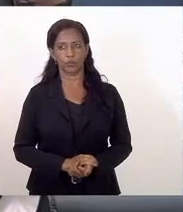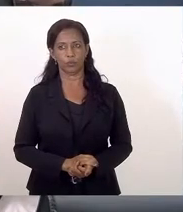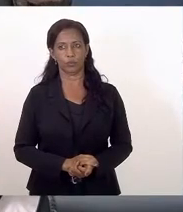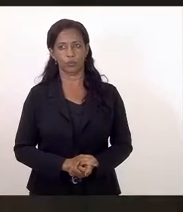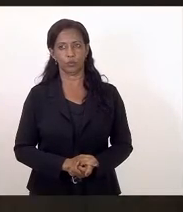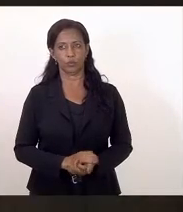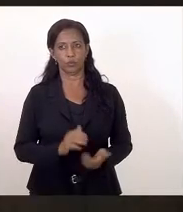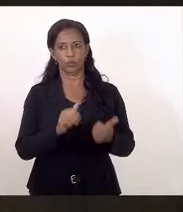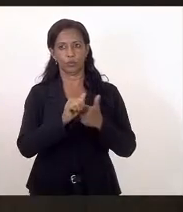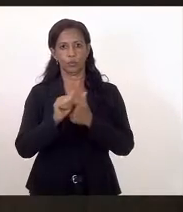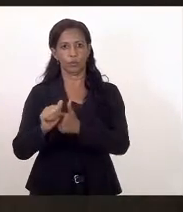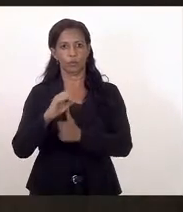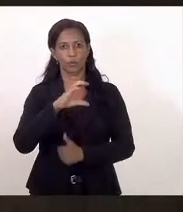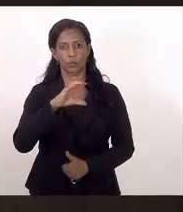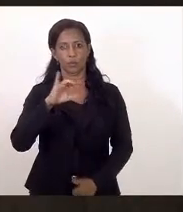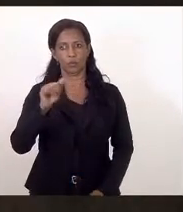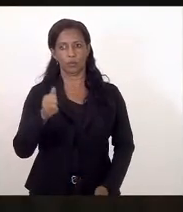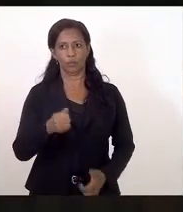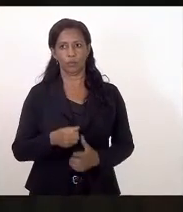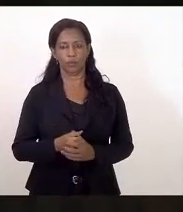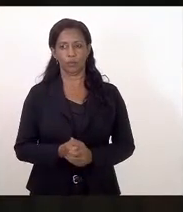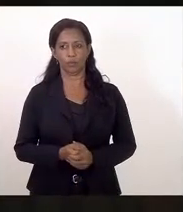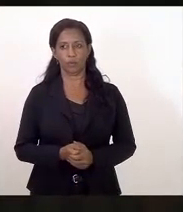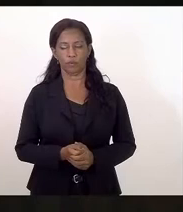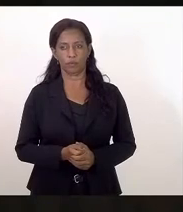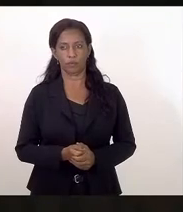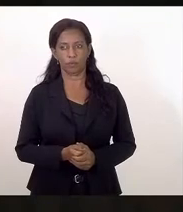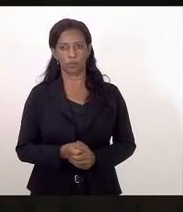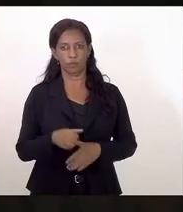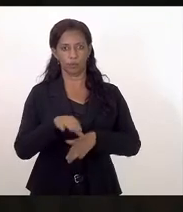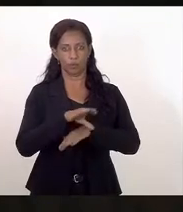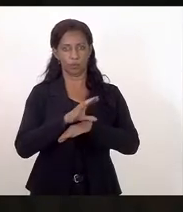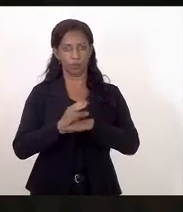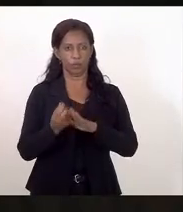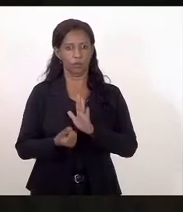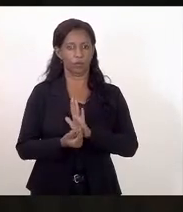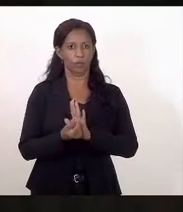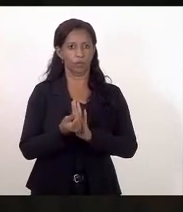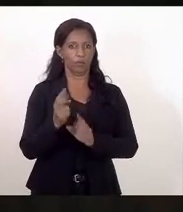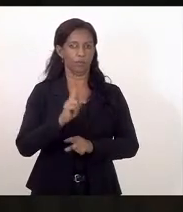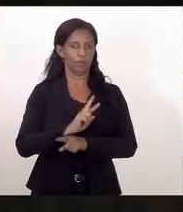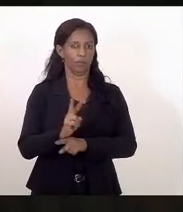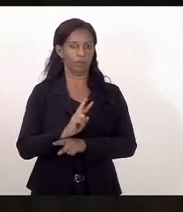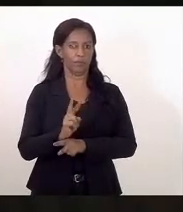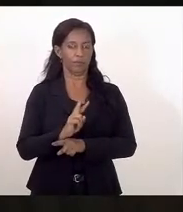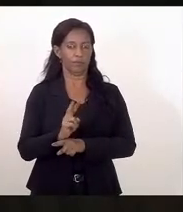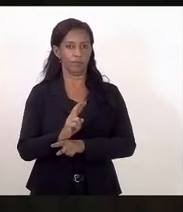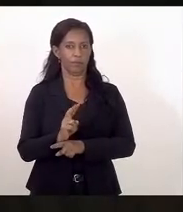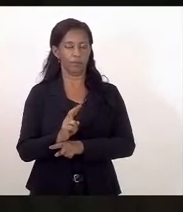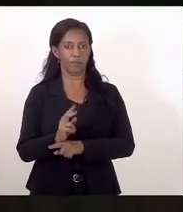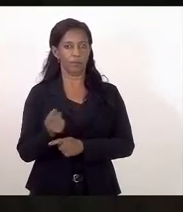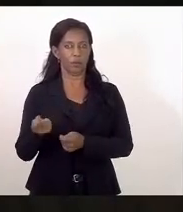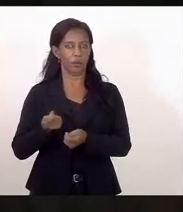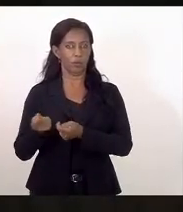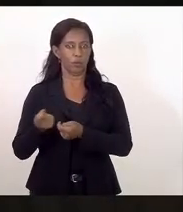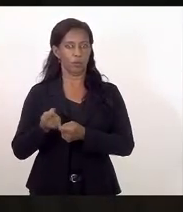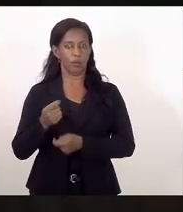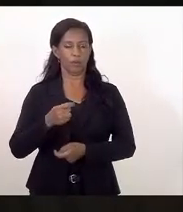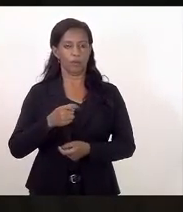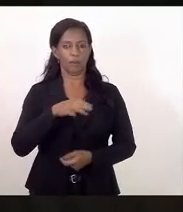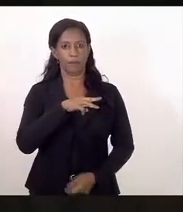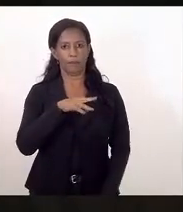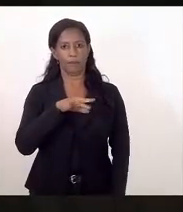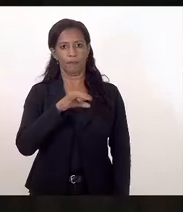Acompanhe a CCJ, presidenta. Pela Comissão de Orçamento, Finanças, Fiscalização, Financeiro e Controle, deputado Márcio